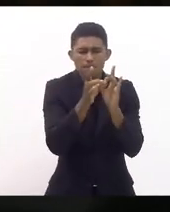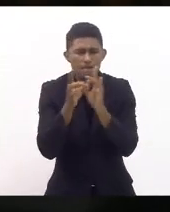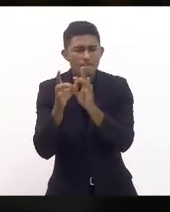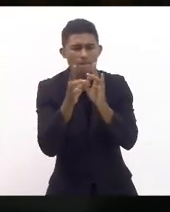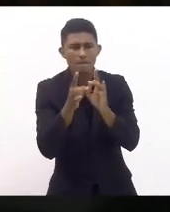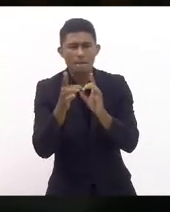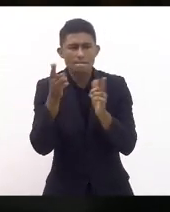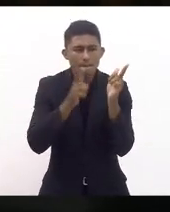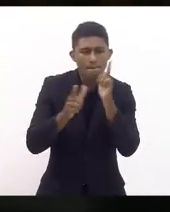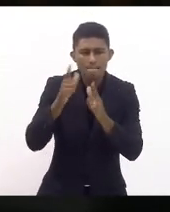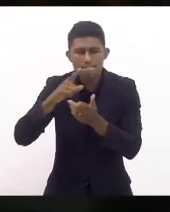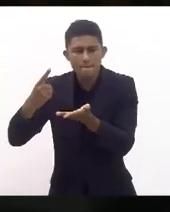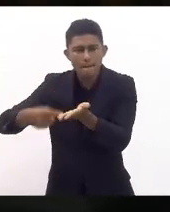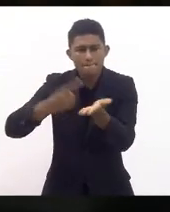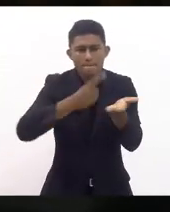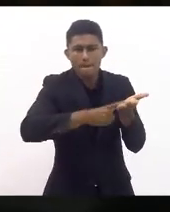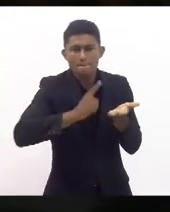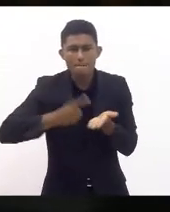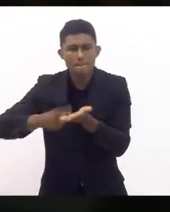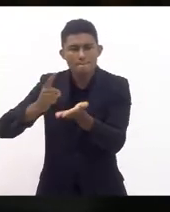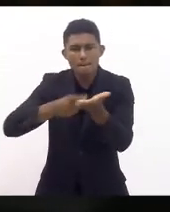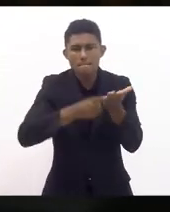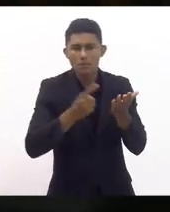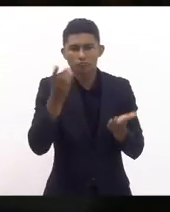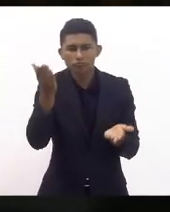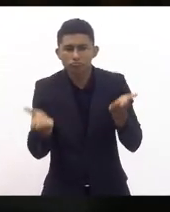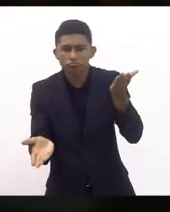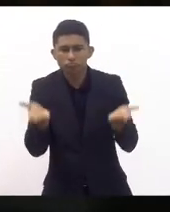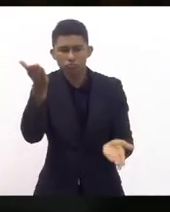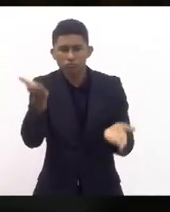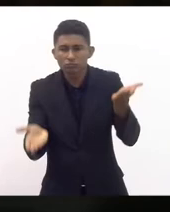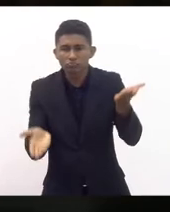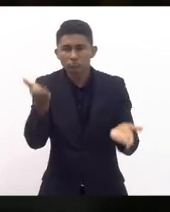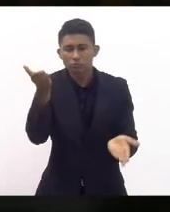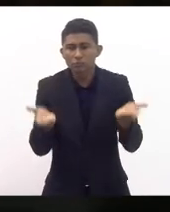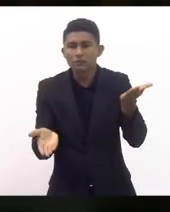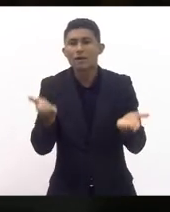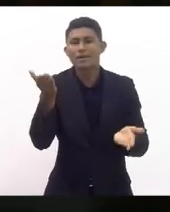que trouxéssemos o equilíbrio tão necessário, mas, ao mesmo